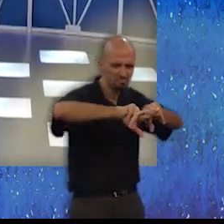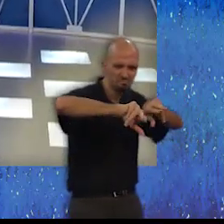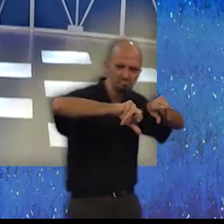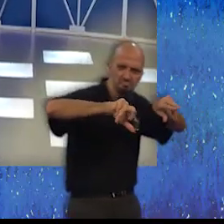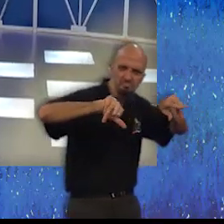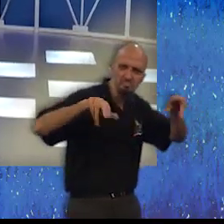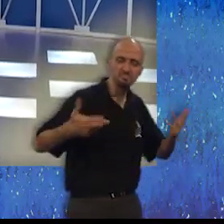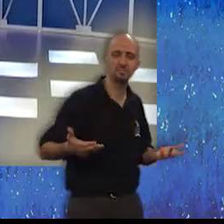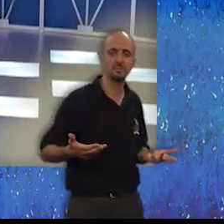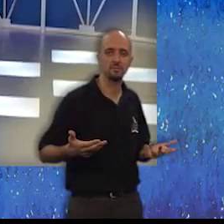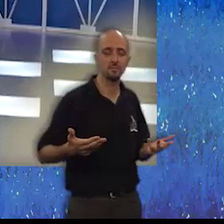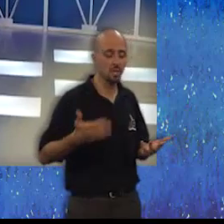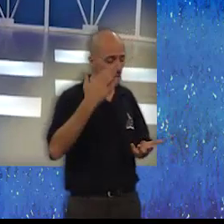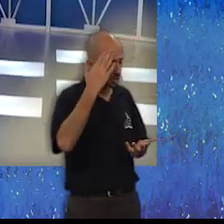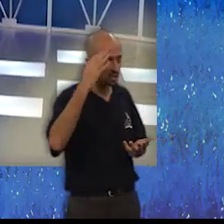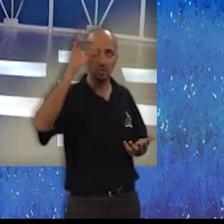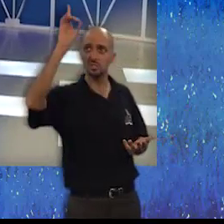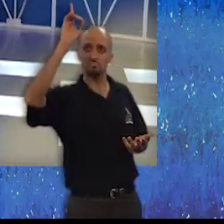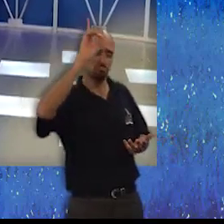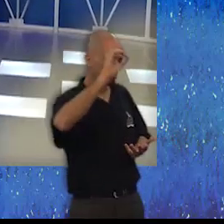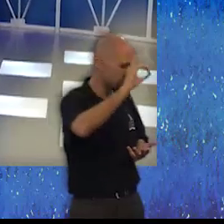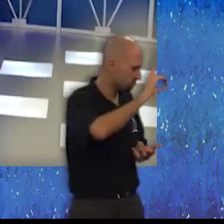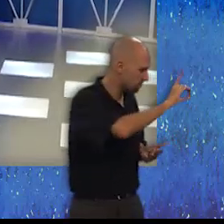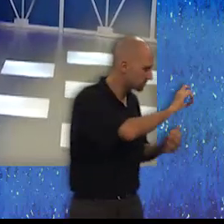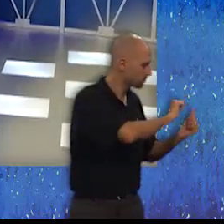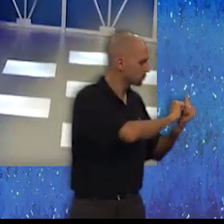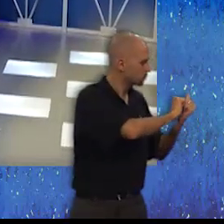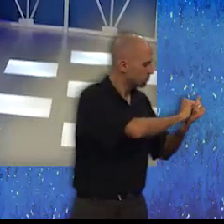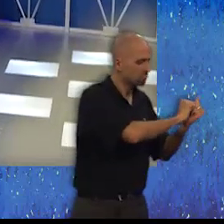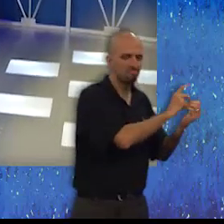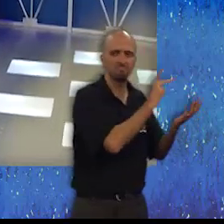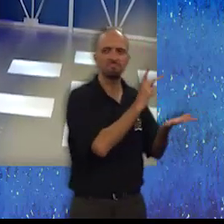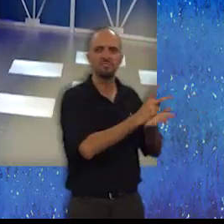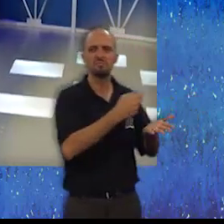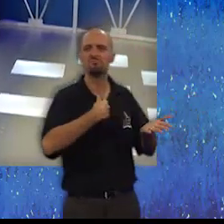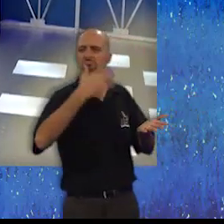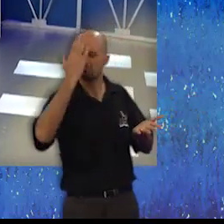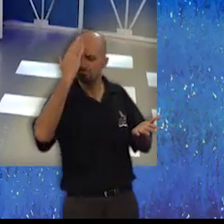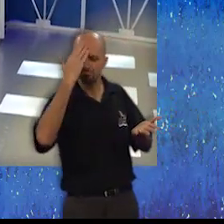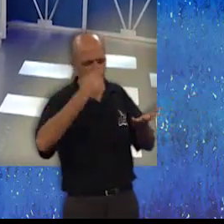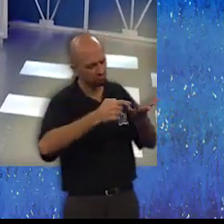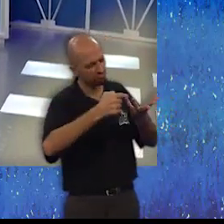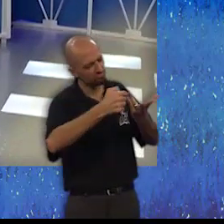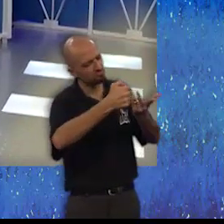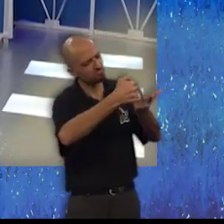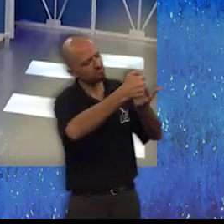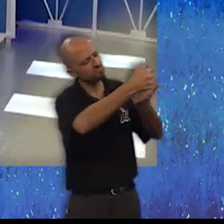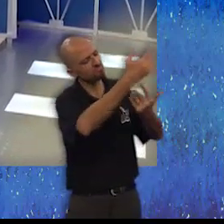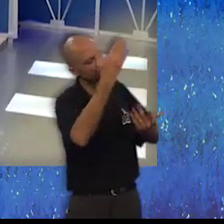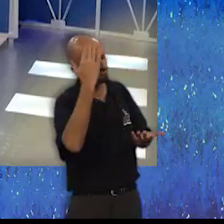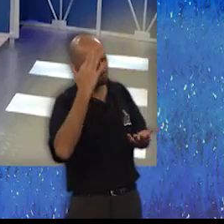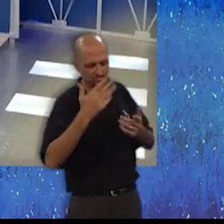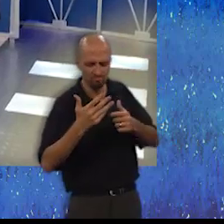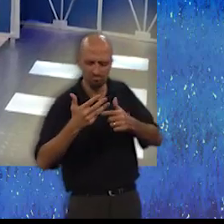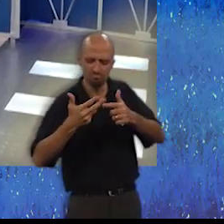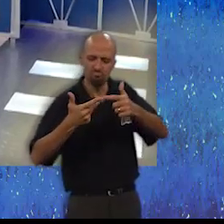poderia fazer se Deus não estivesse com essa pessoa, portanto eu sei, entendeu? Jesus,